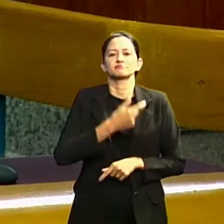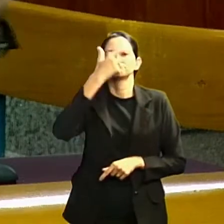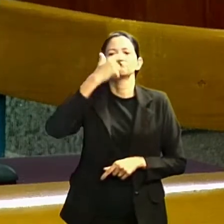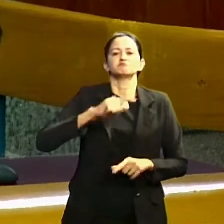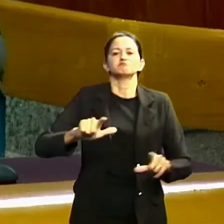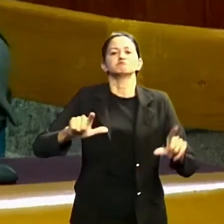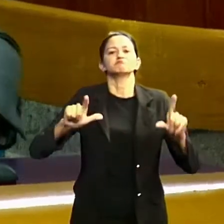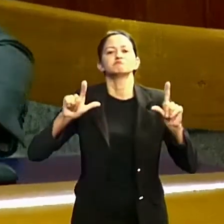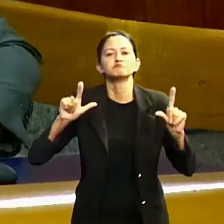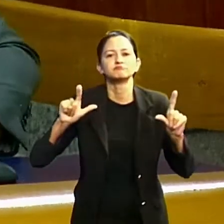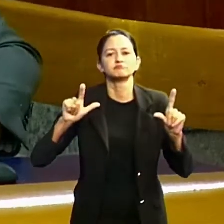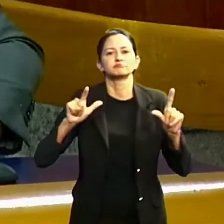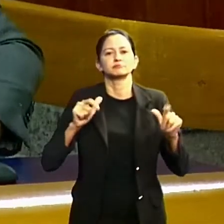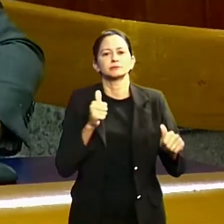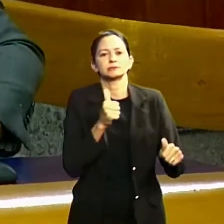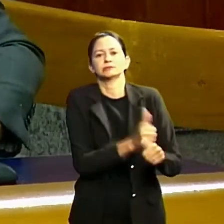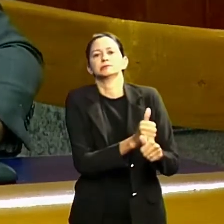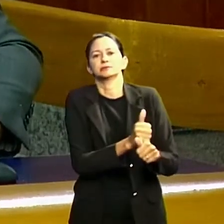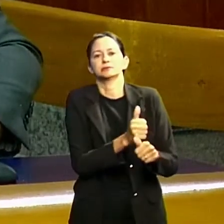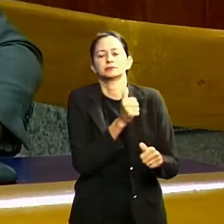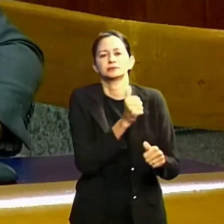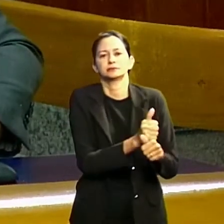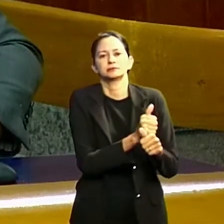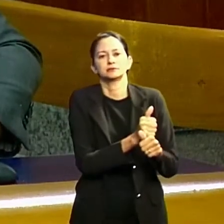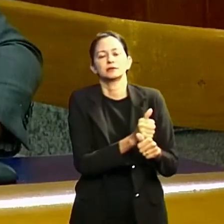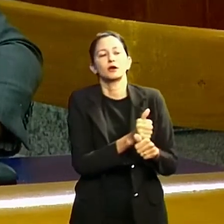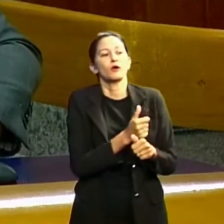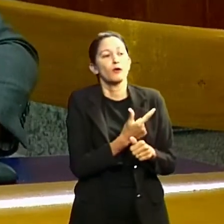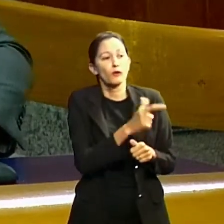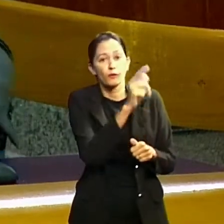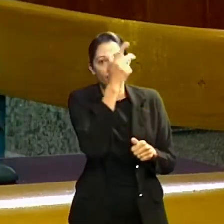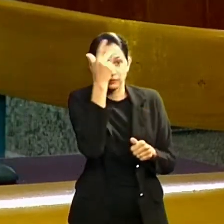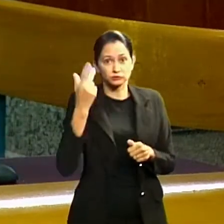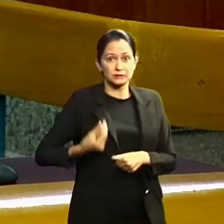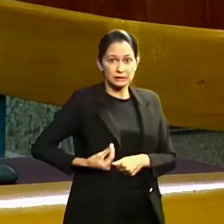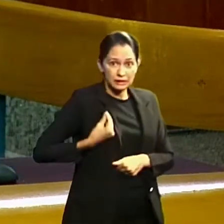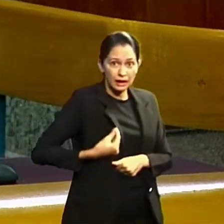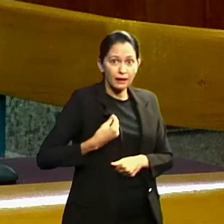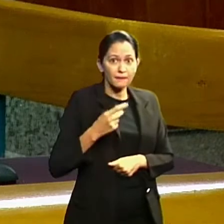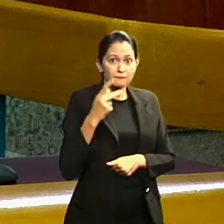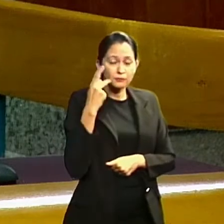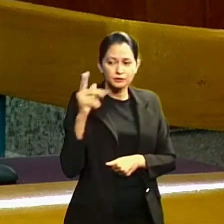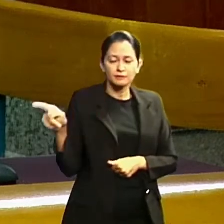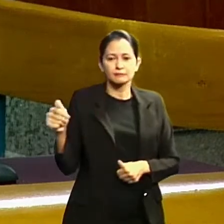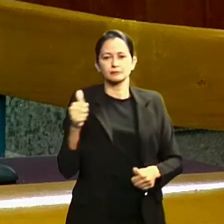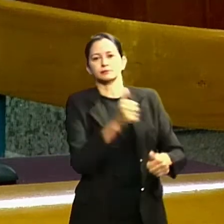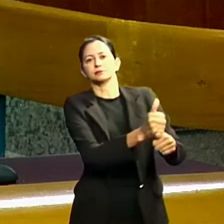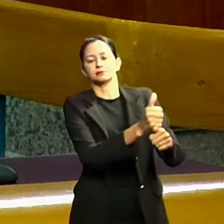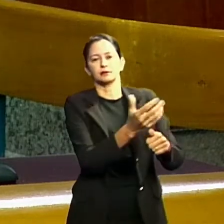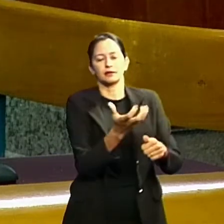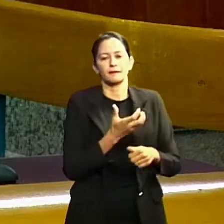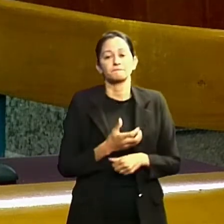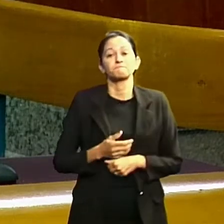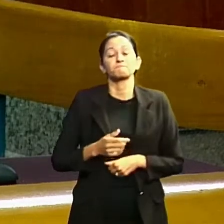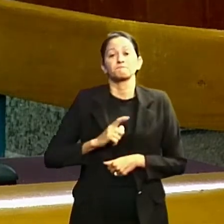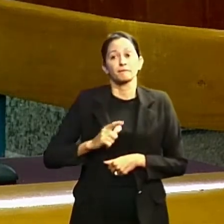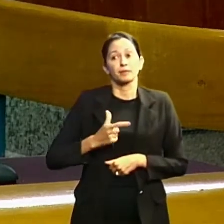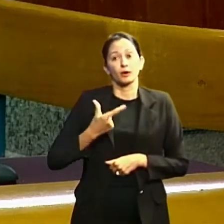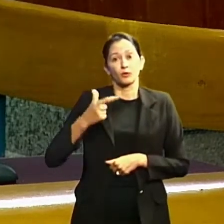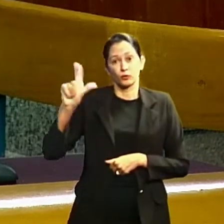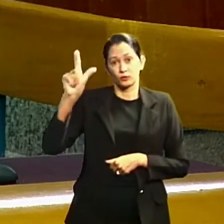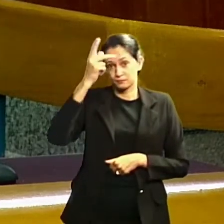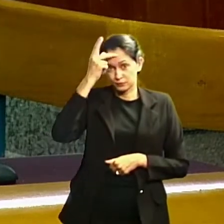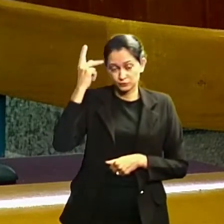política, de liderança partidária. Nós temos aí decisões aí que saíram essa semana, de líderes partidários que